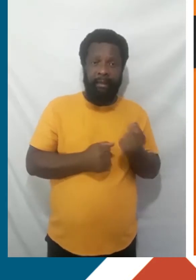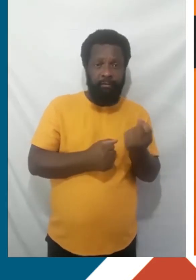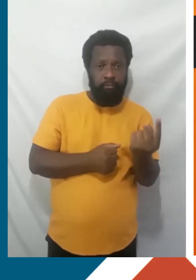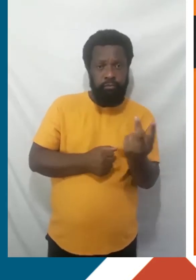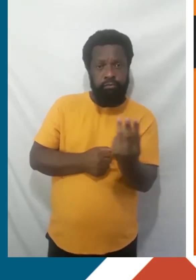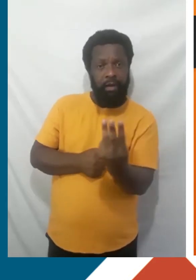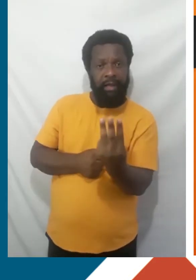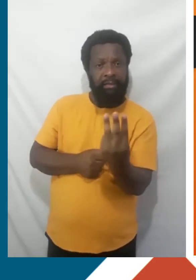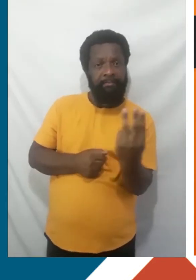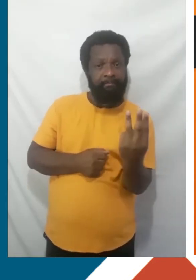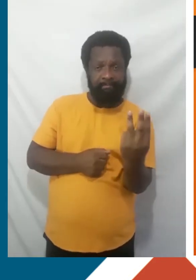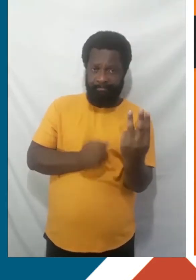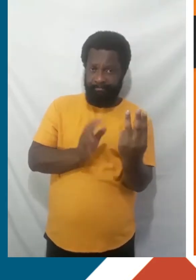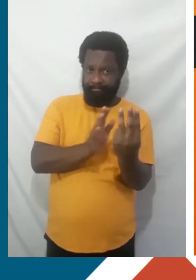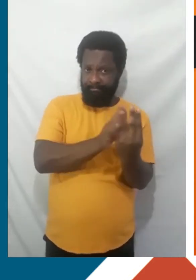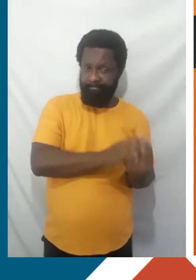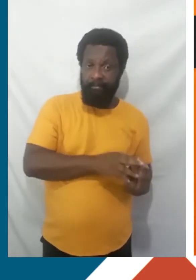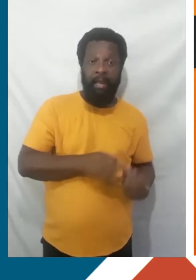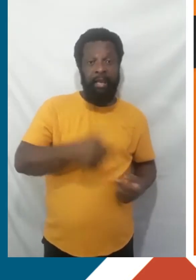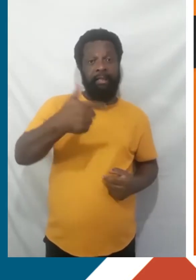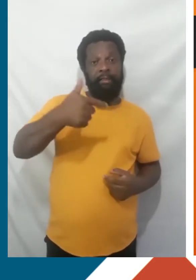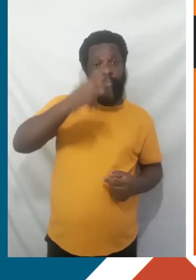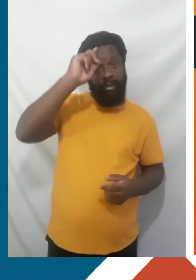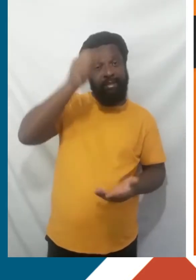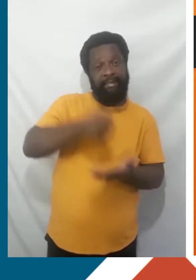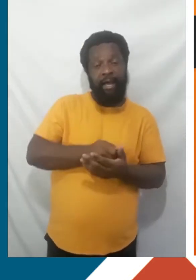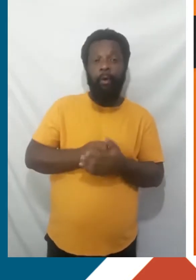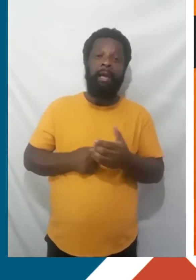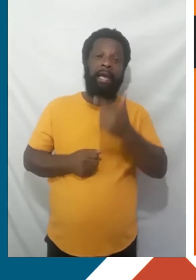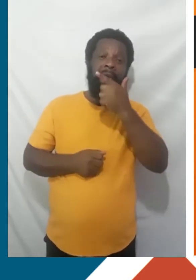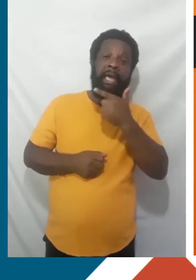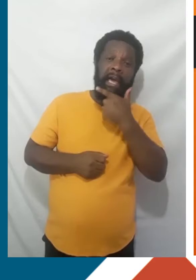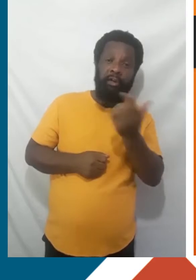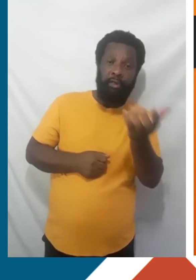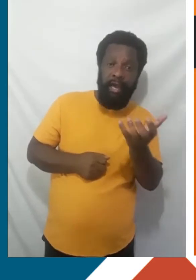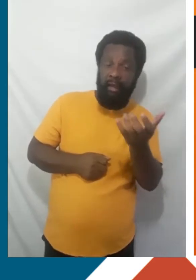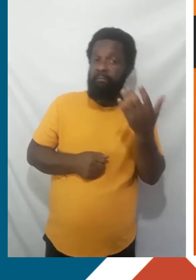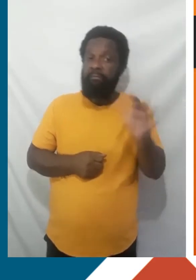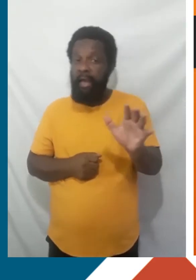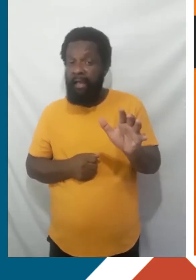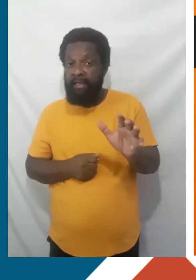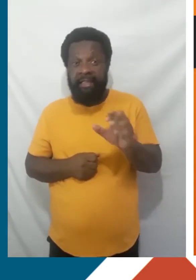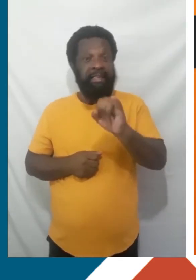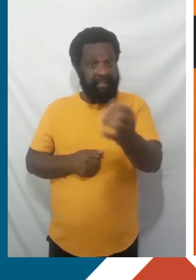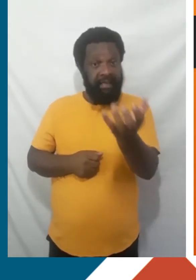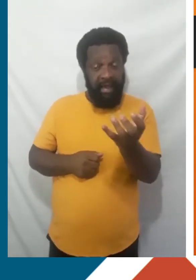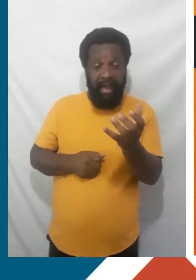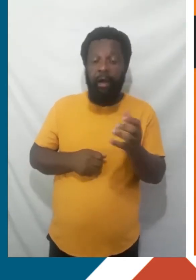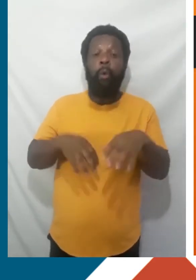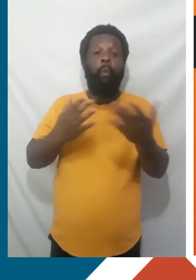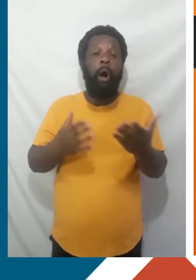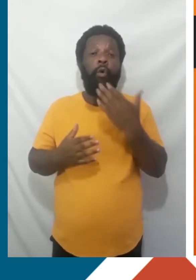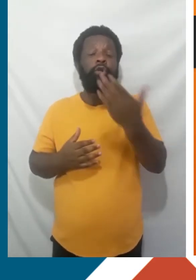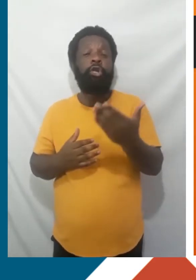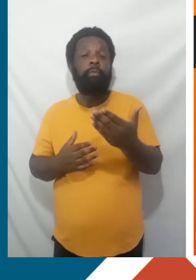3 possibilidades para isso. Já na segunda decisão, se queremos queijo ou não. E caso sim, escolhemos o